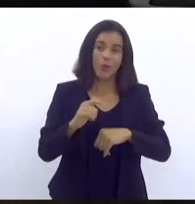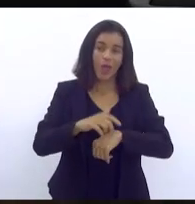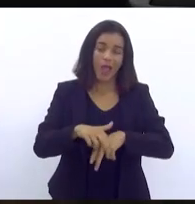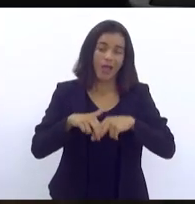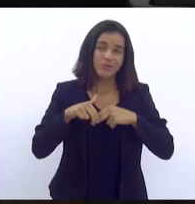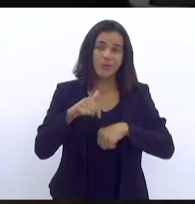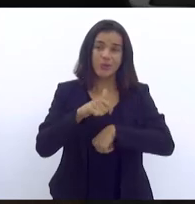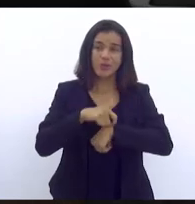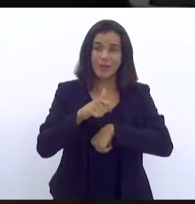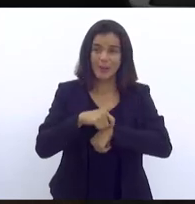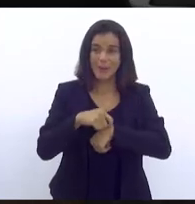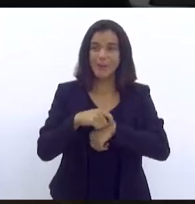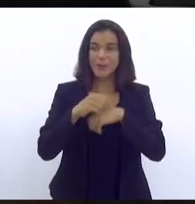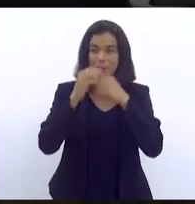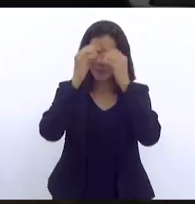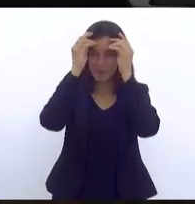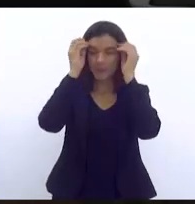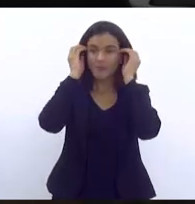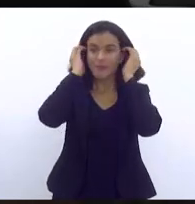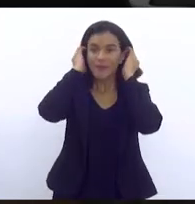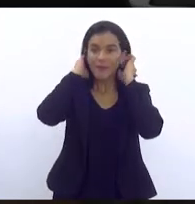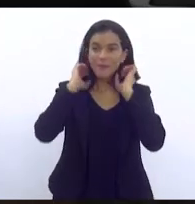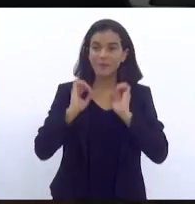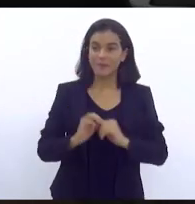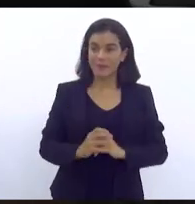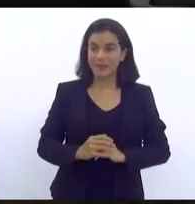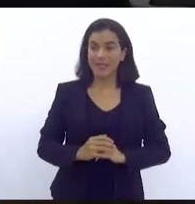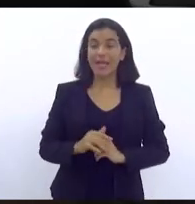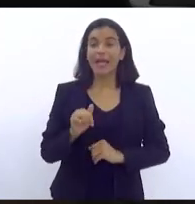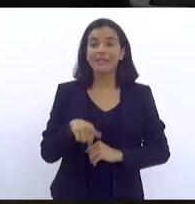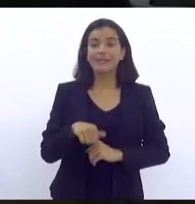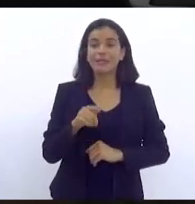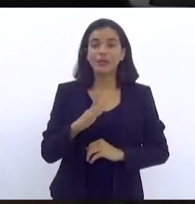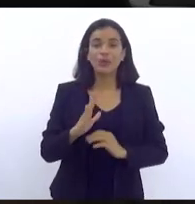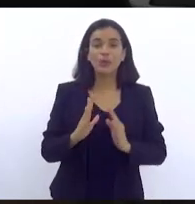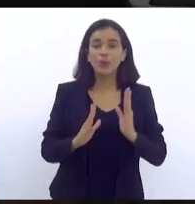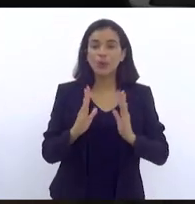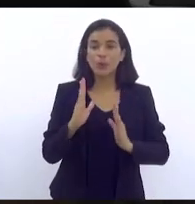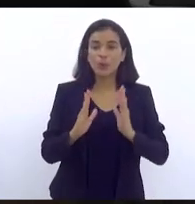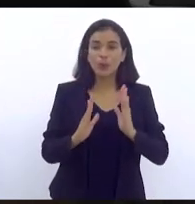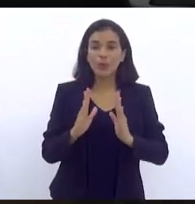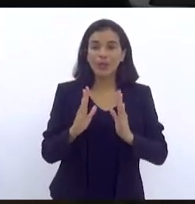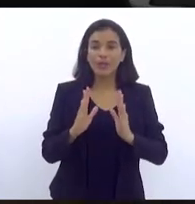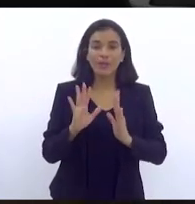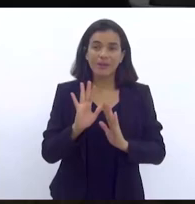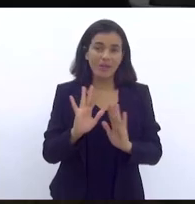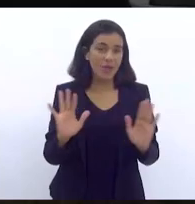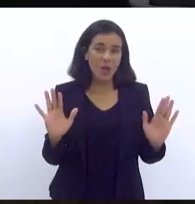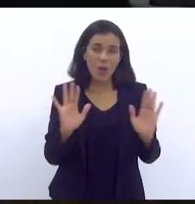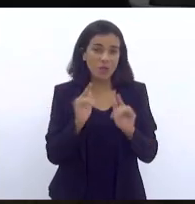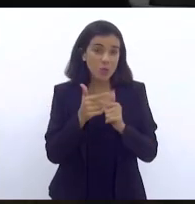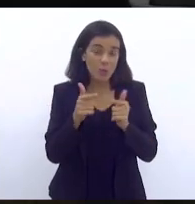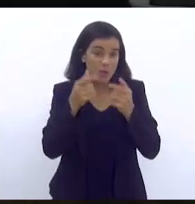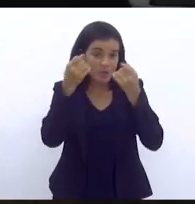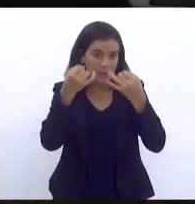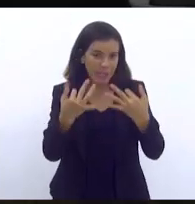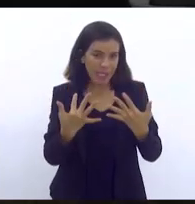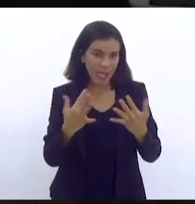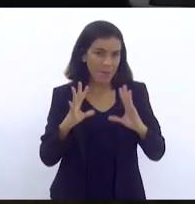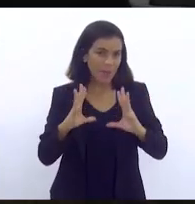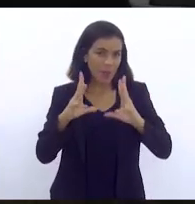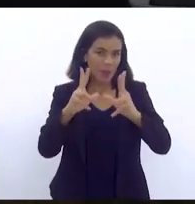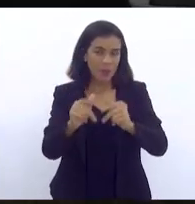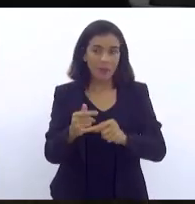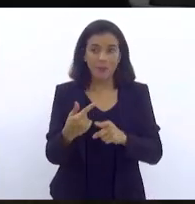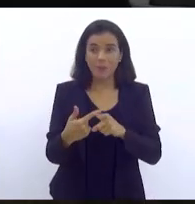mesmo eh a gente aqui prevê que essa audiência dure aproximada não até para explicar para todos que eu